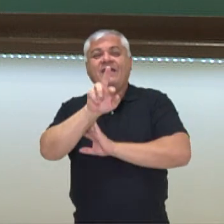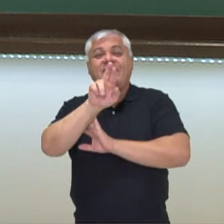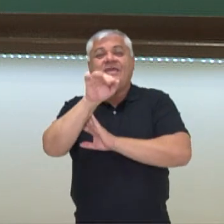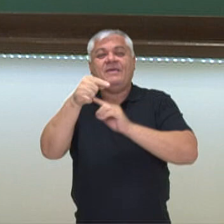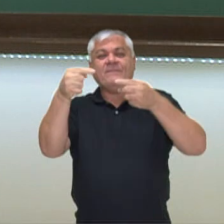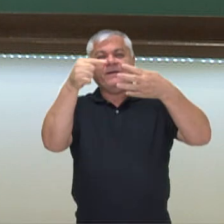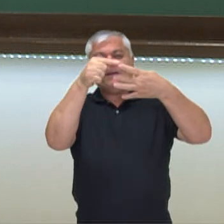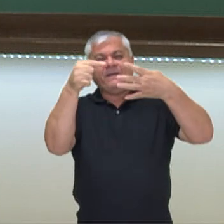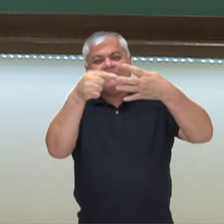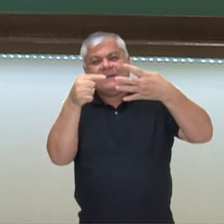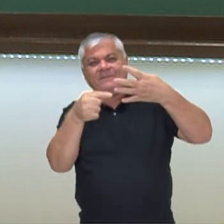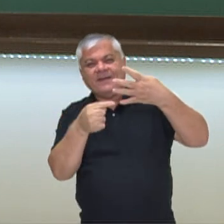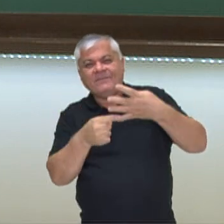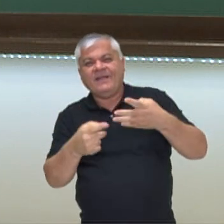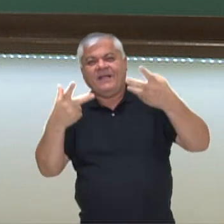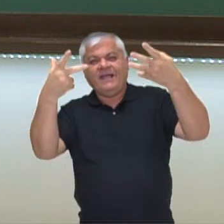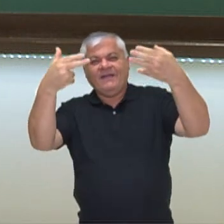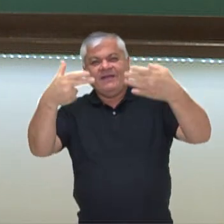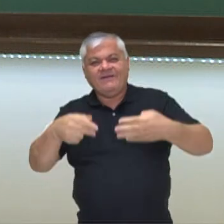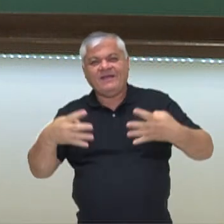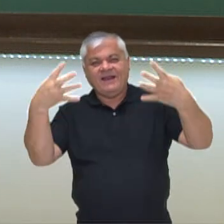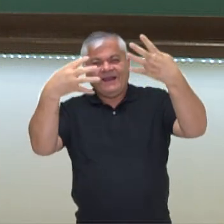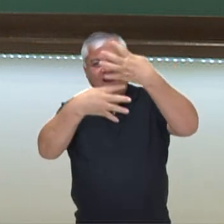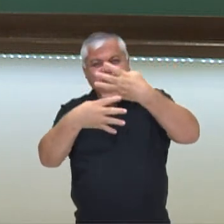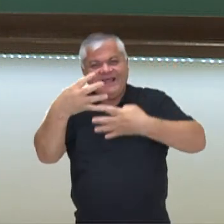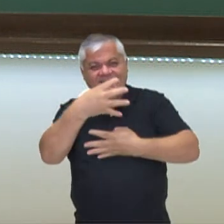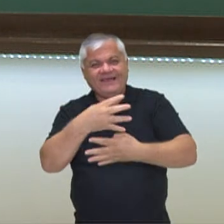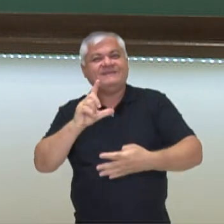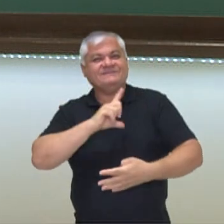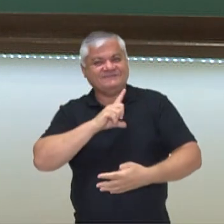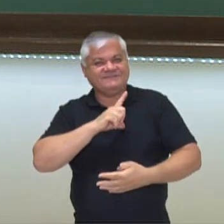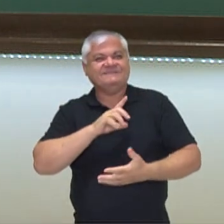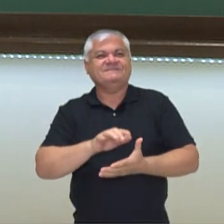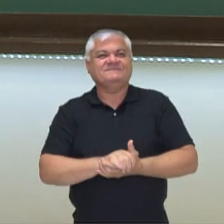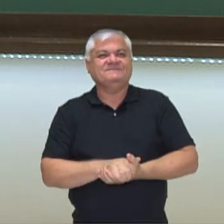bem subjetivos, cheios de lirismo.